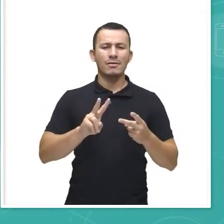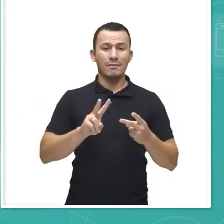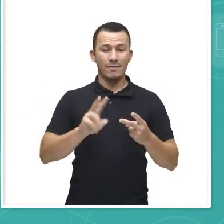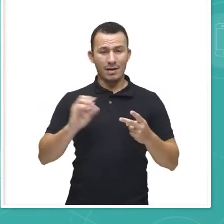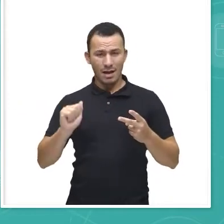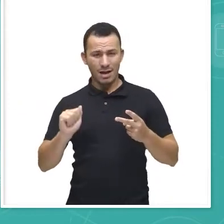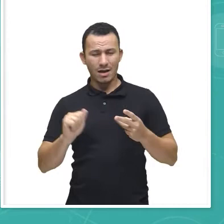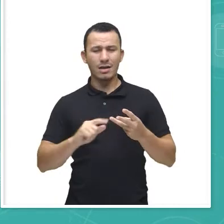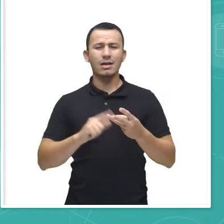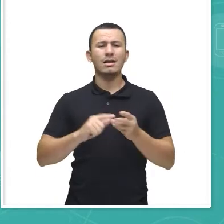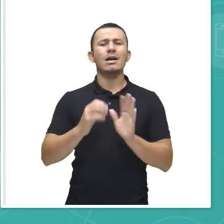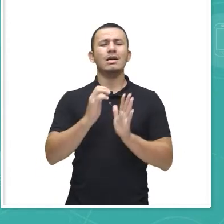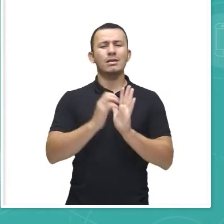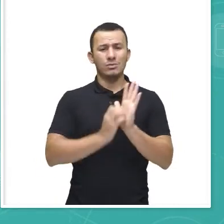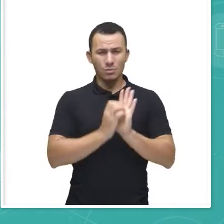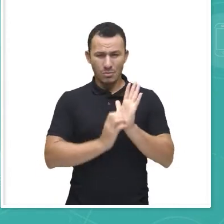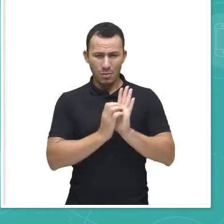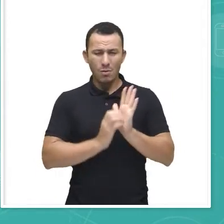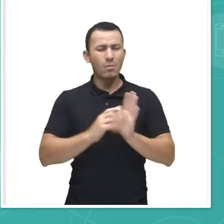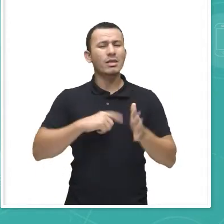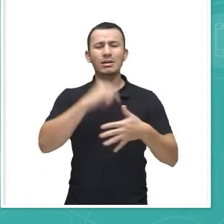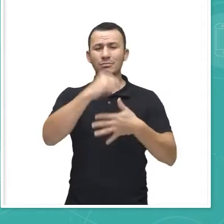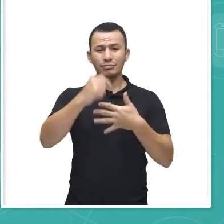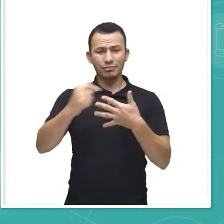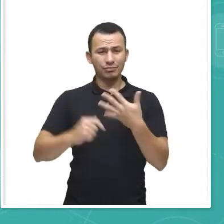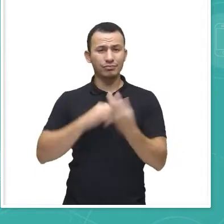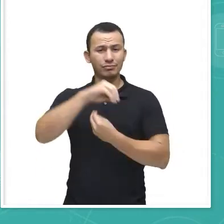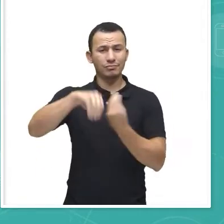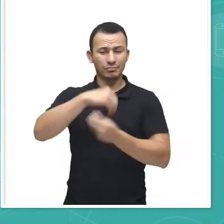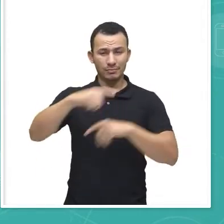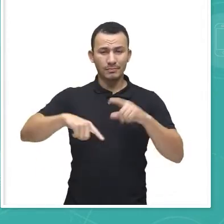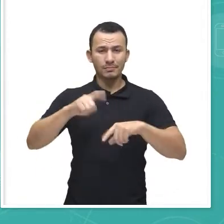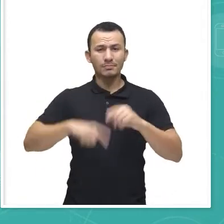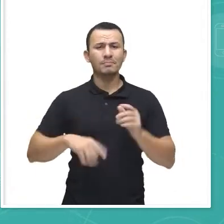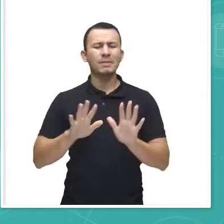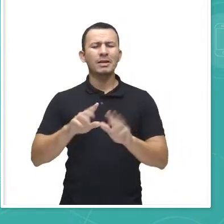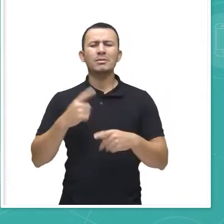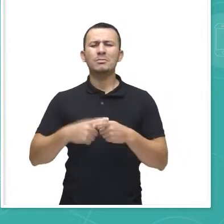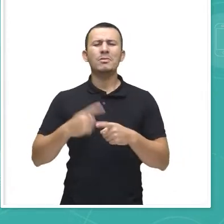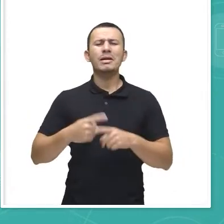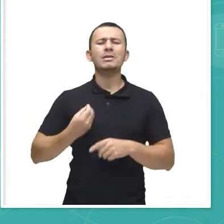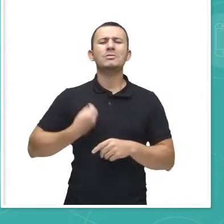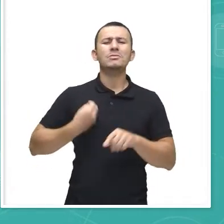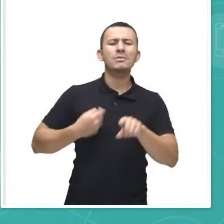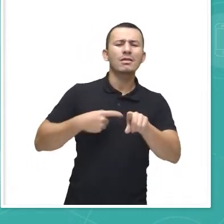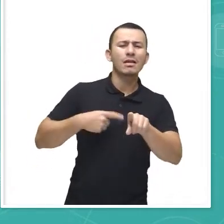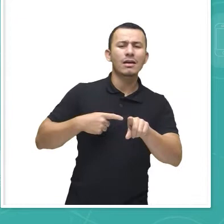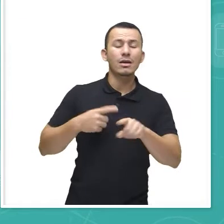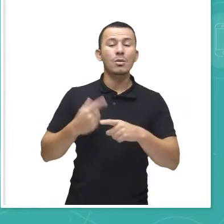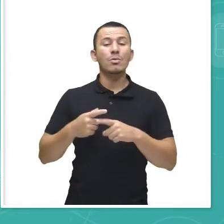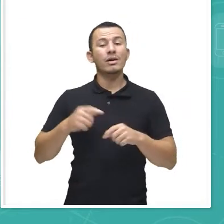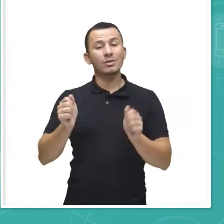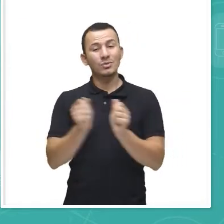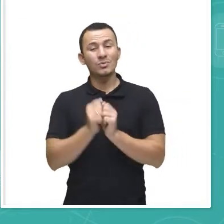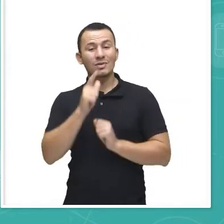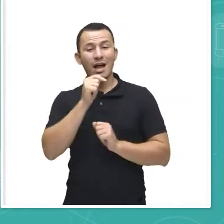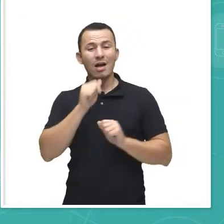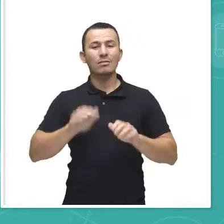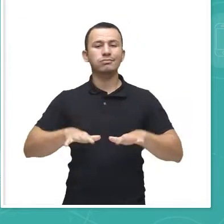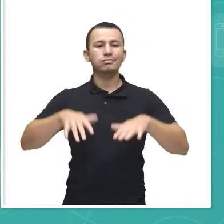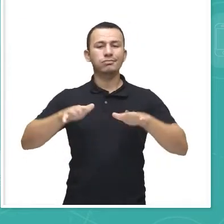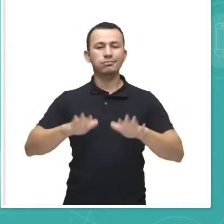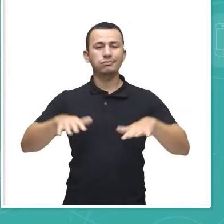isopor. E por que eles existem então? Porque na água eles vão flutuar. Com